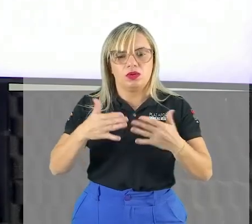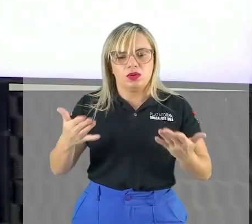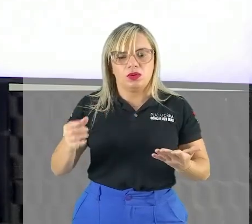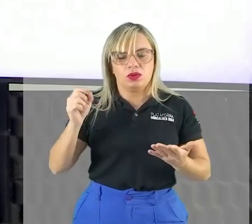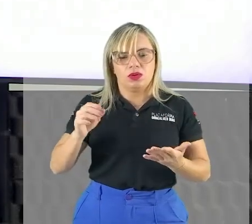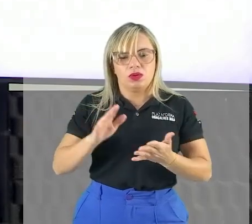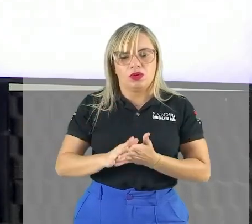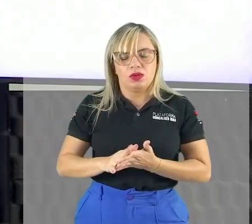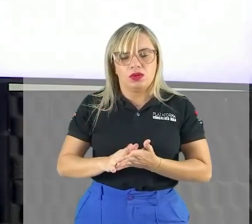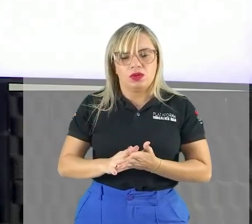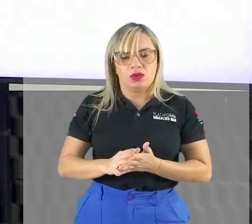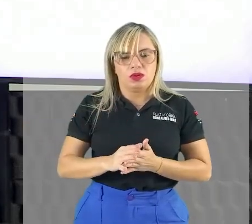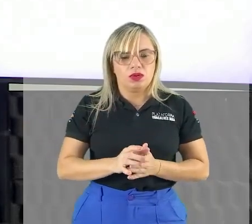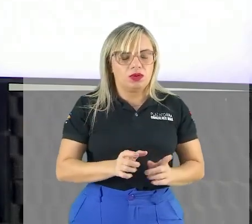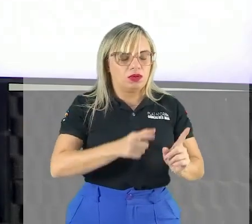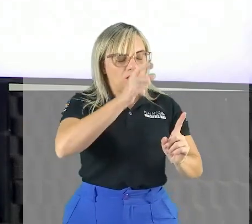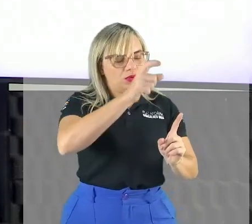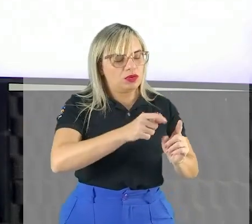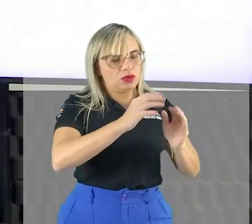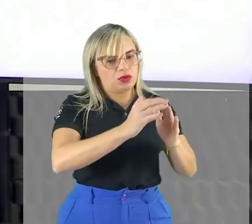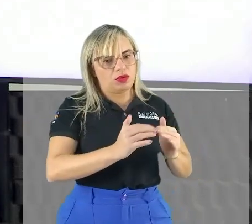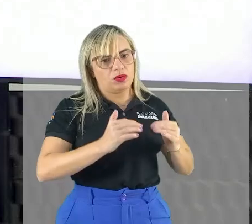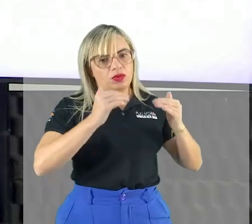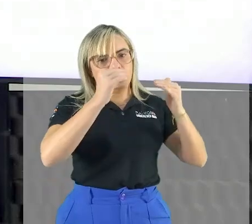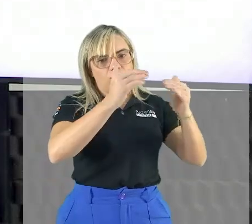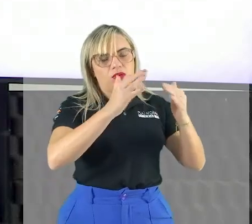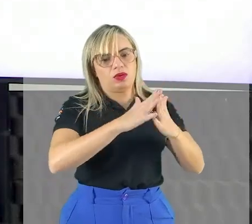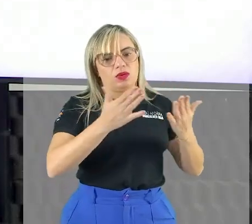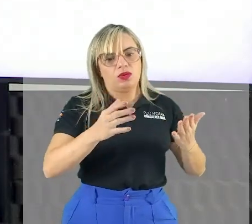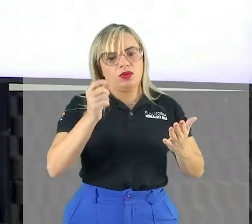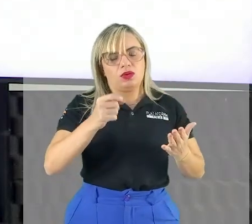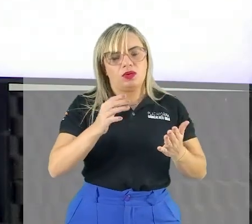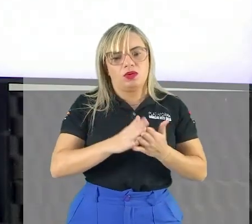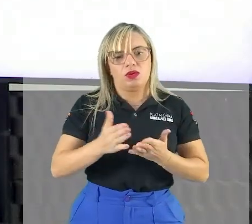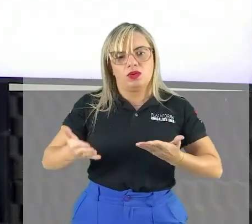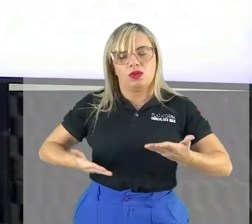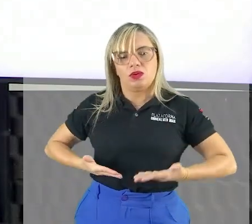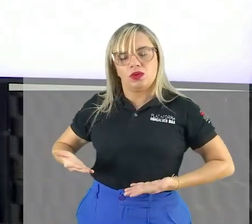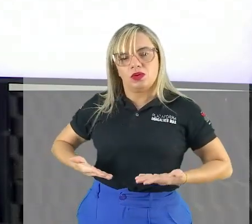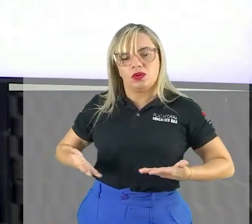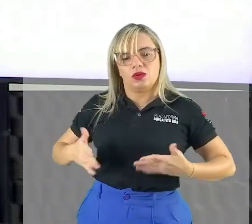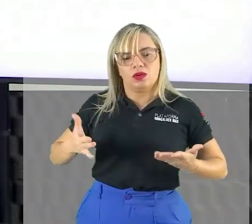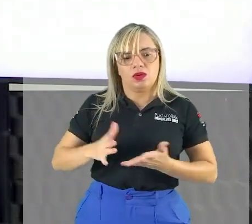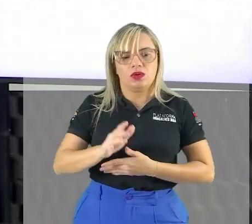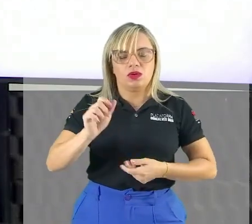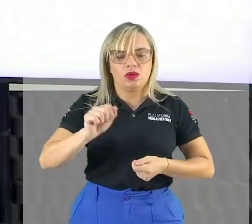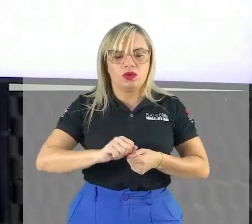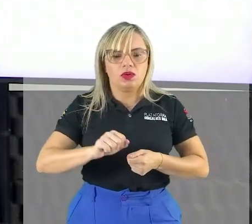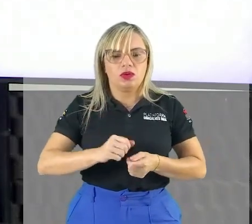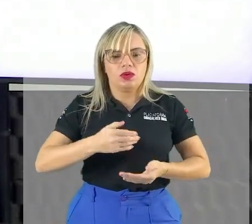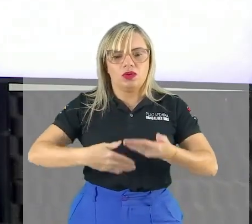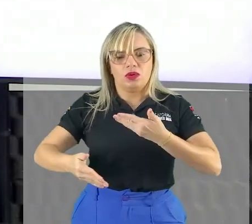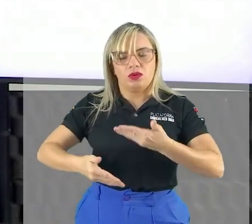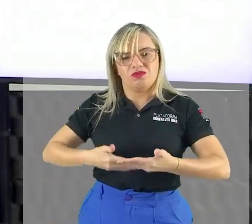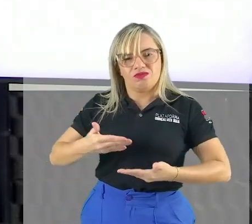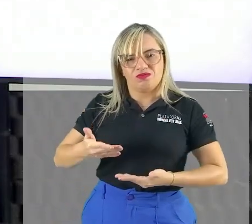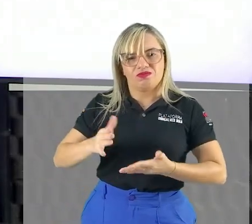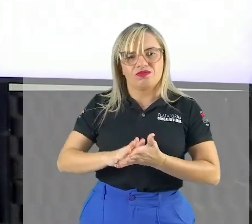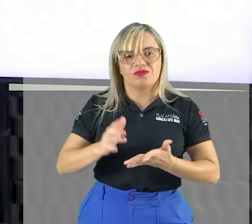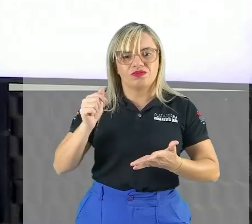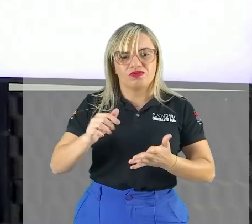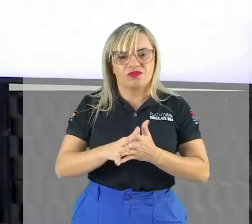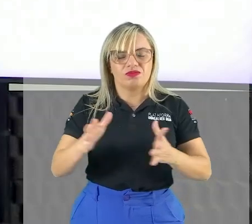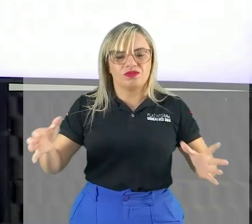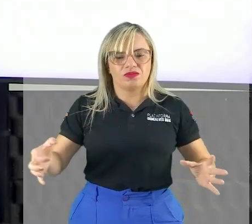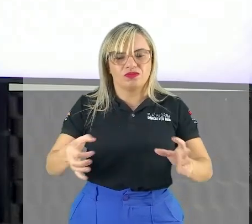entre nobres. Não é um laço entre o nobre, um servo, um vilão que fazia parte da sociedade naquele momento. É um laço